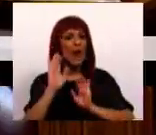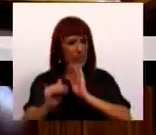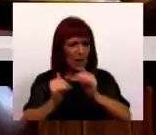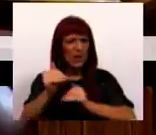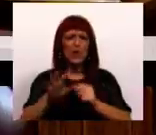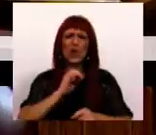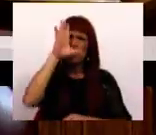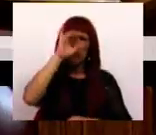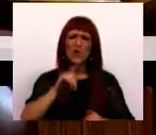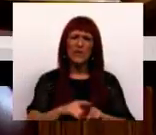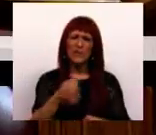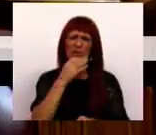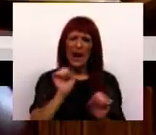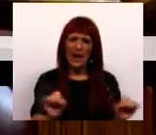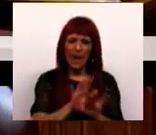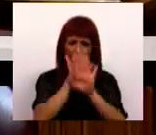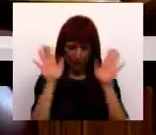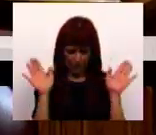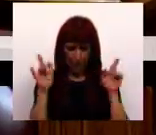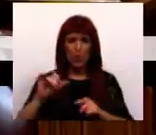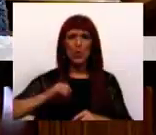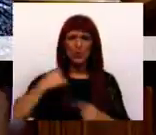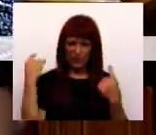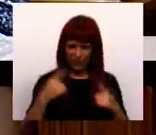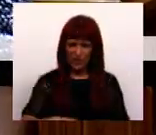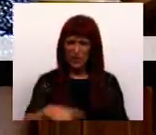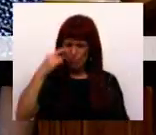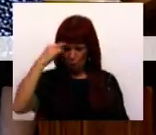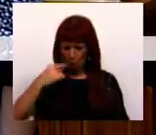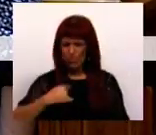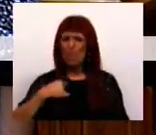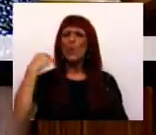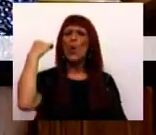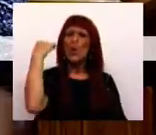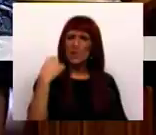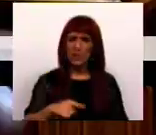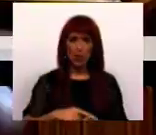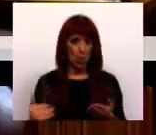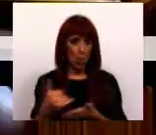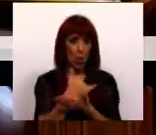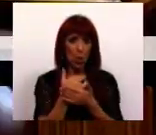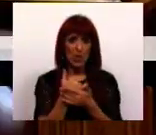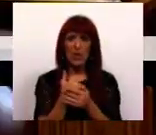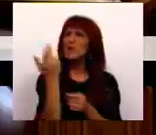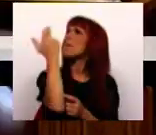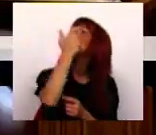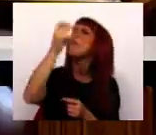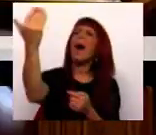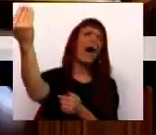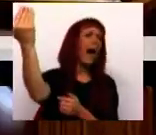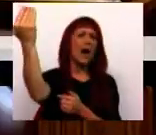prudência. Ó, Sr. Primeiro-Ministro, vamos falar claro. Os Verdes têm perfeita consciência de que os recursos não são